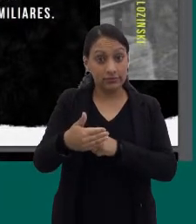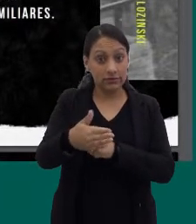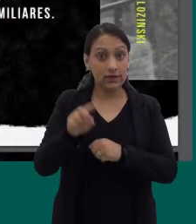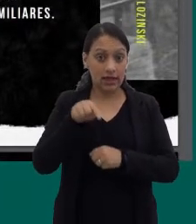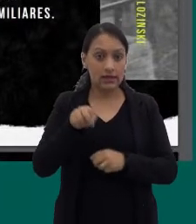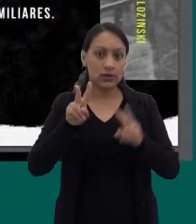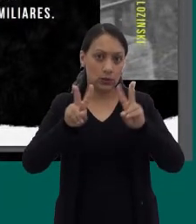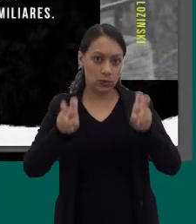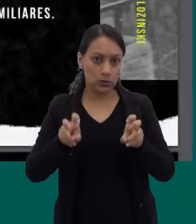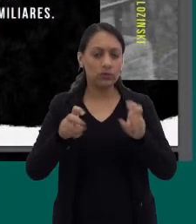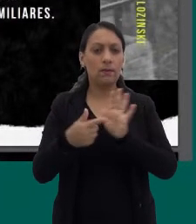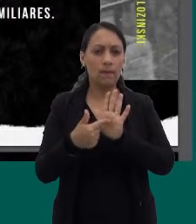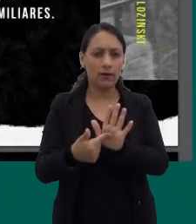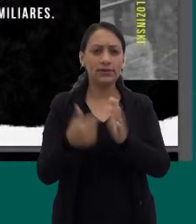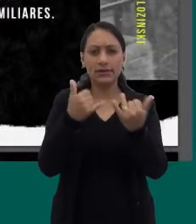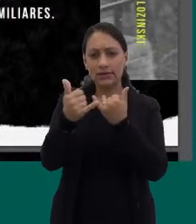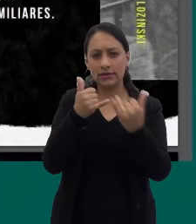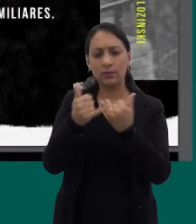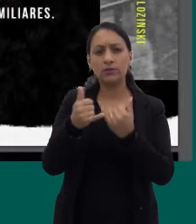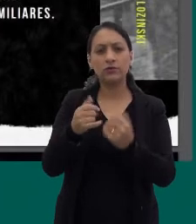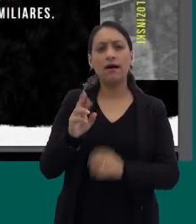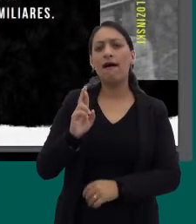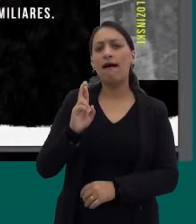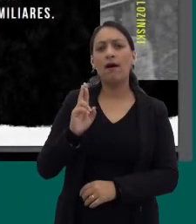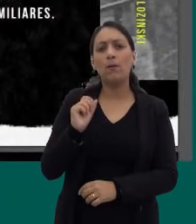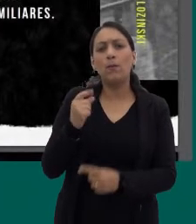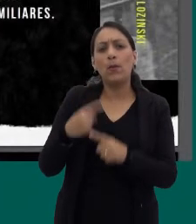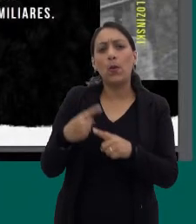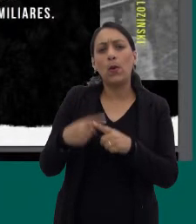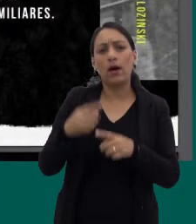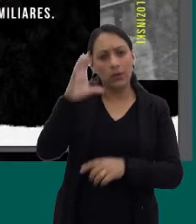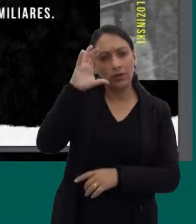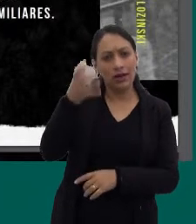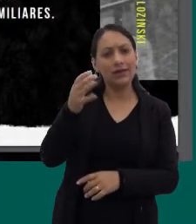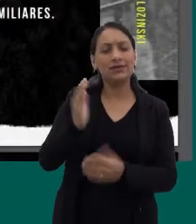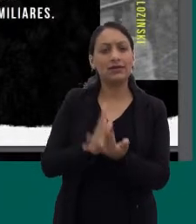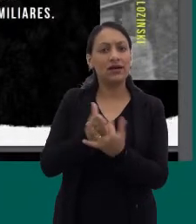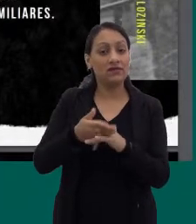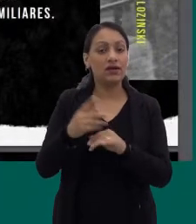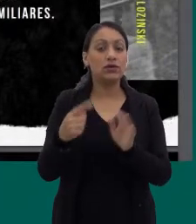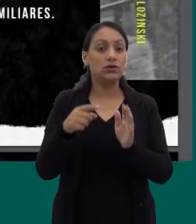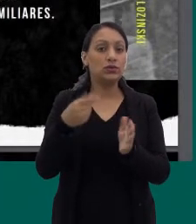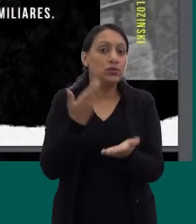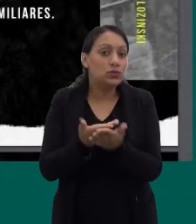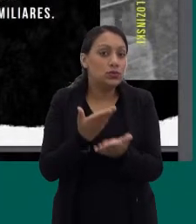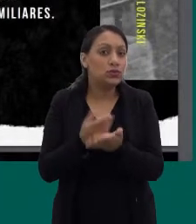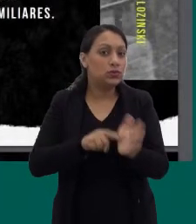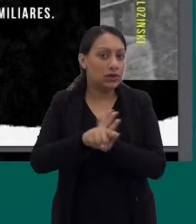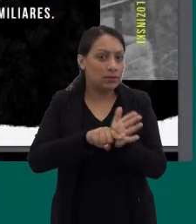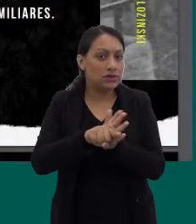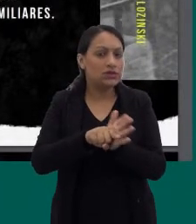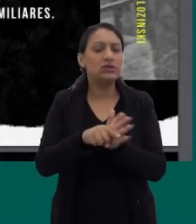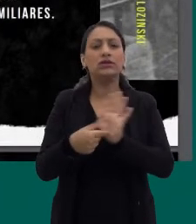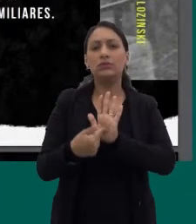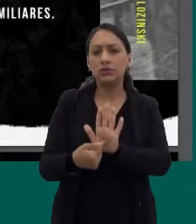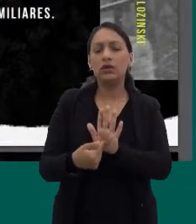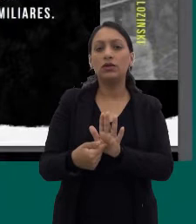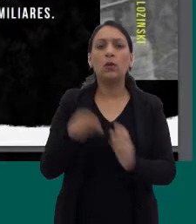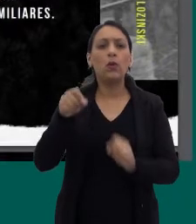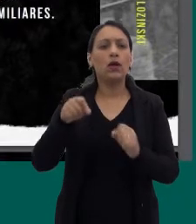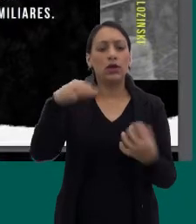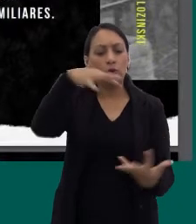alguns exemplos dessas razões, a partir desse mesmo estudo, né? Onde, então, as informações que estavam percorrendo o